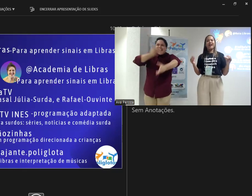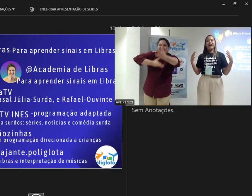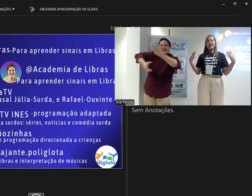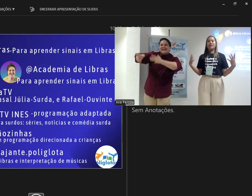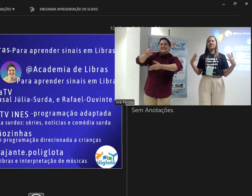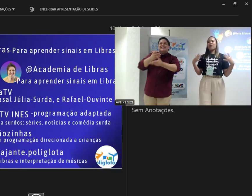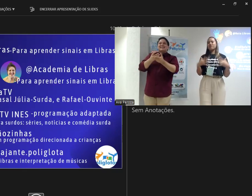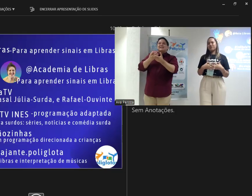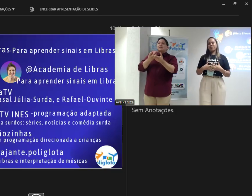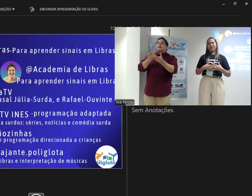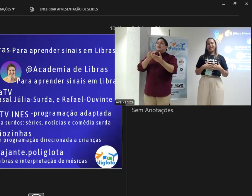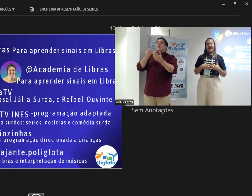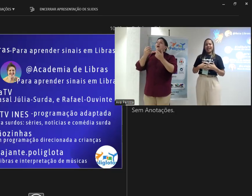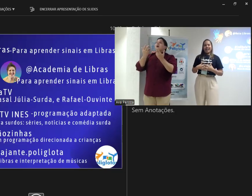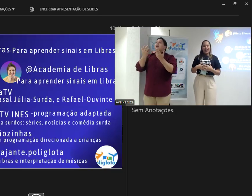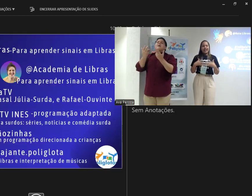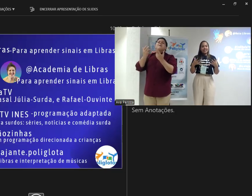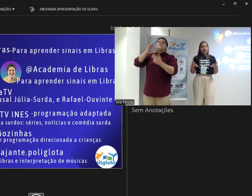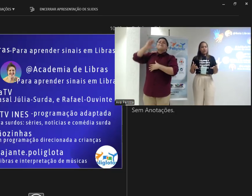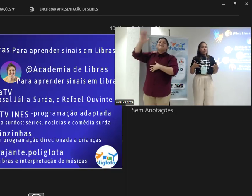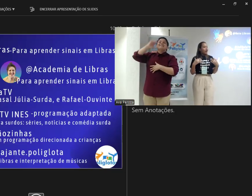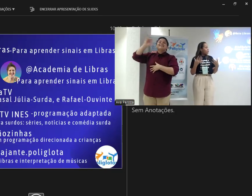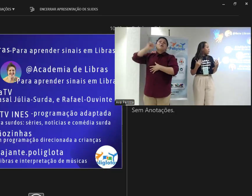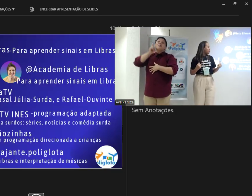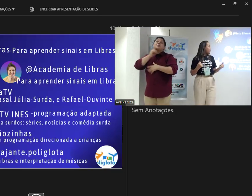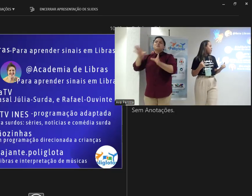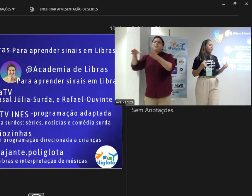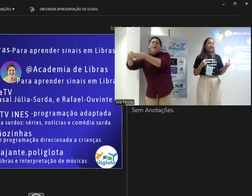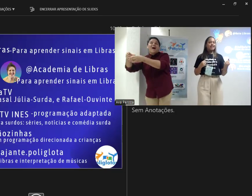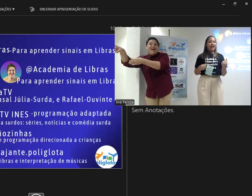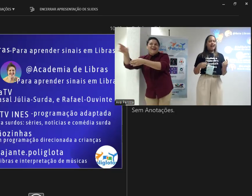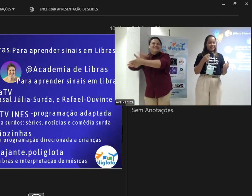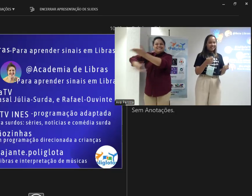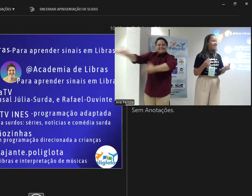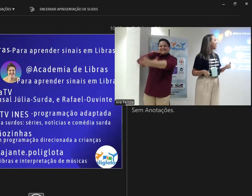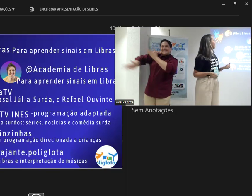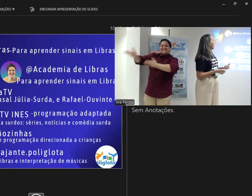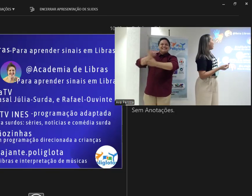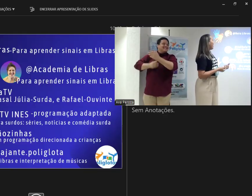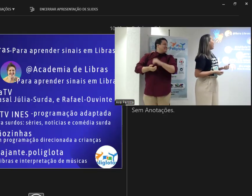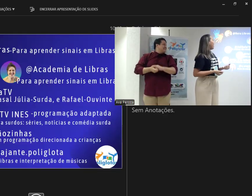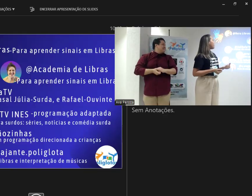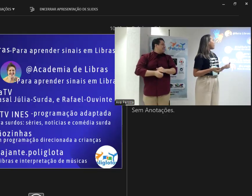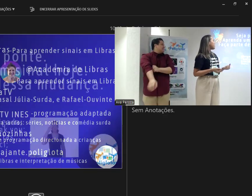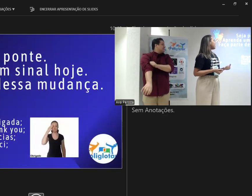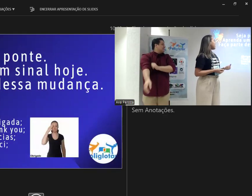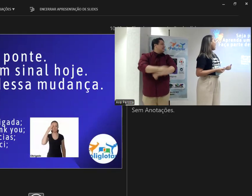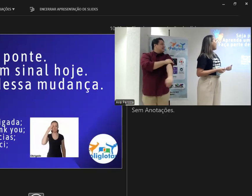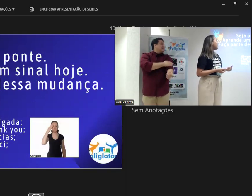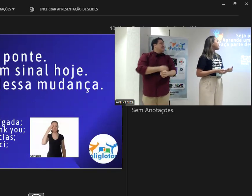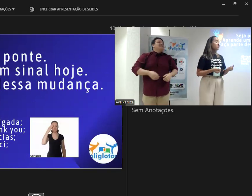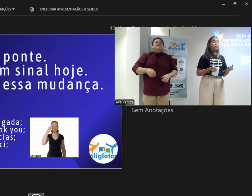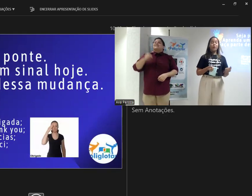lugares, imagine com os surdos. Então, uma dica para finalizar para vocês